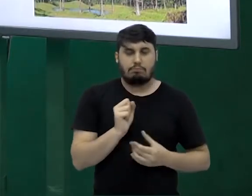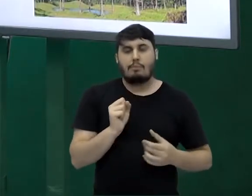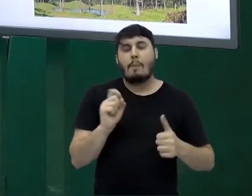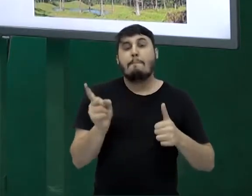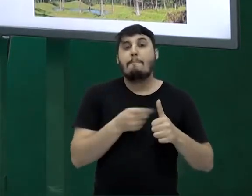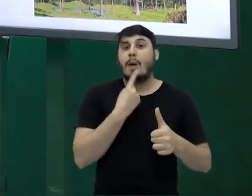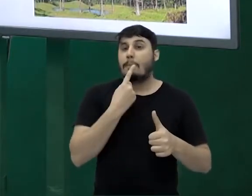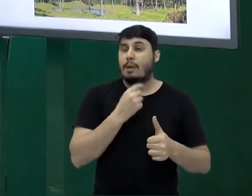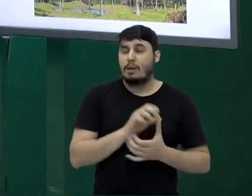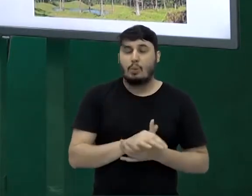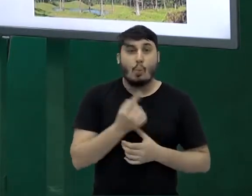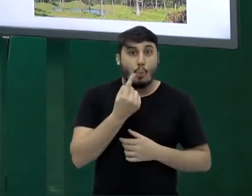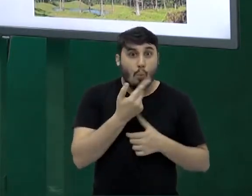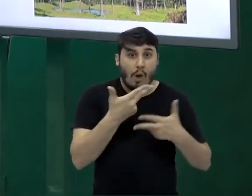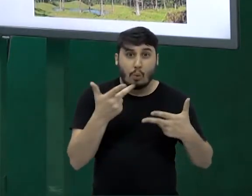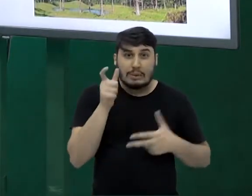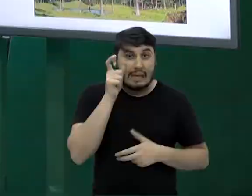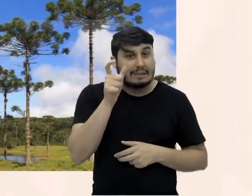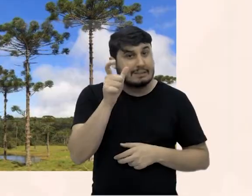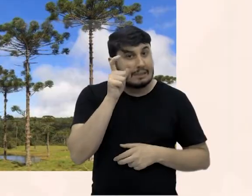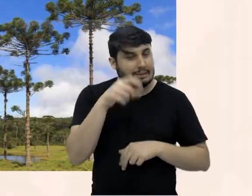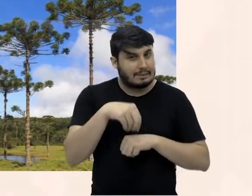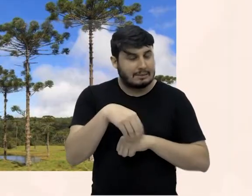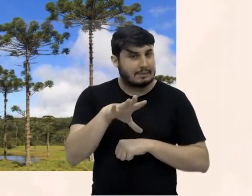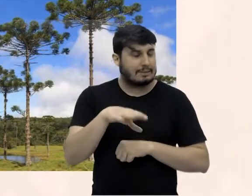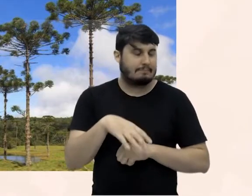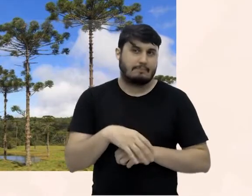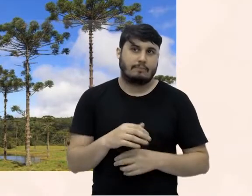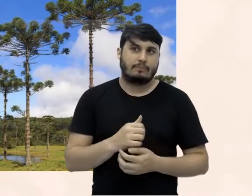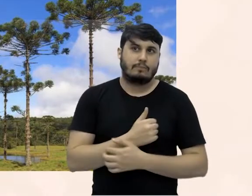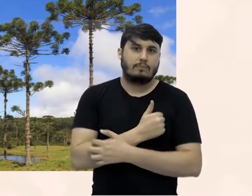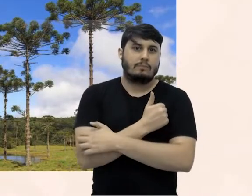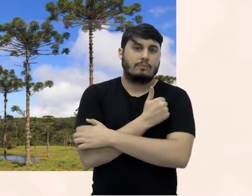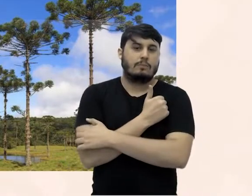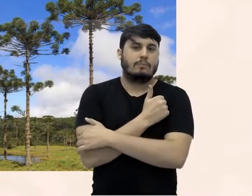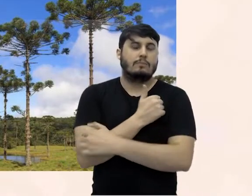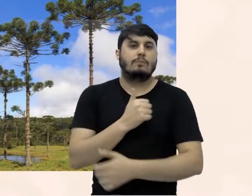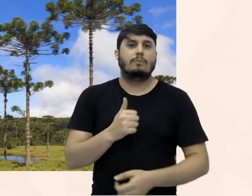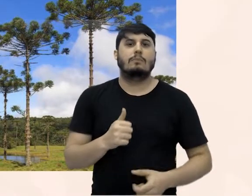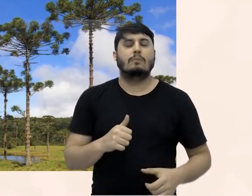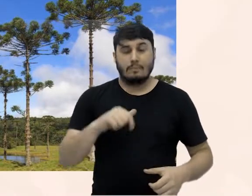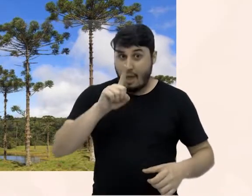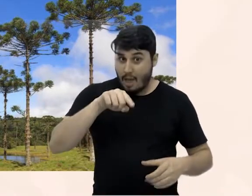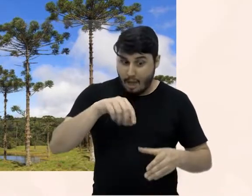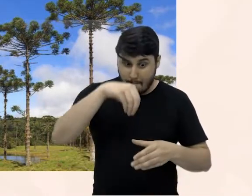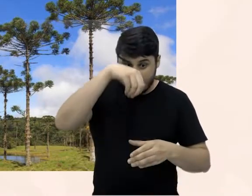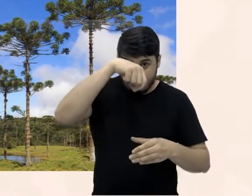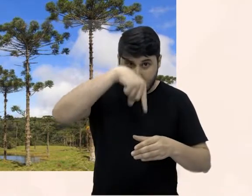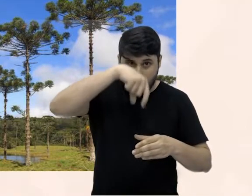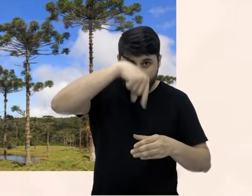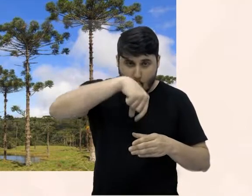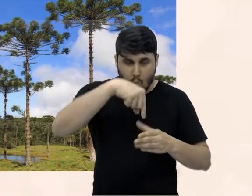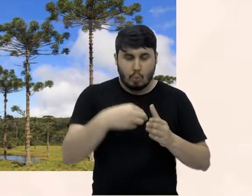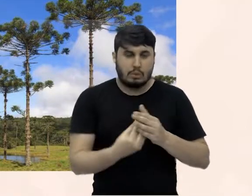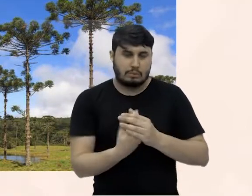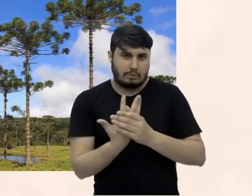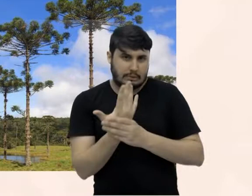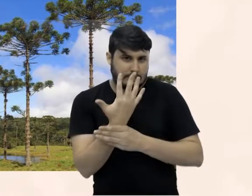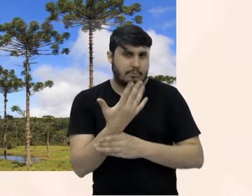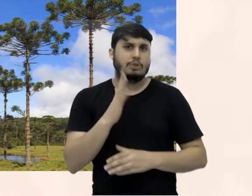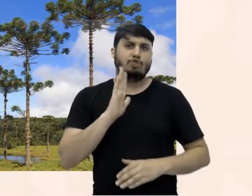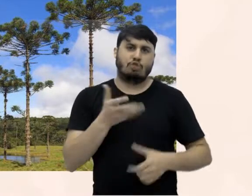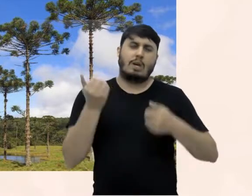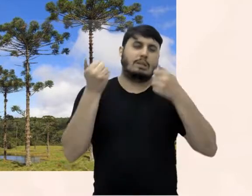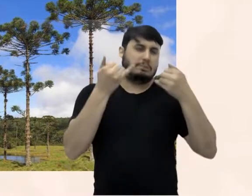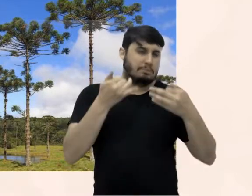Primeiro, uma coisa interessantíssima, então, lógico, são produtoras de sementes, tá? A gente acabou de falar sobre